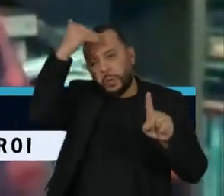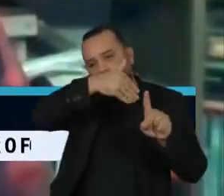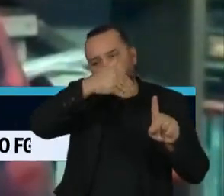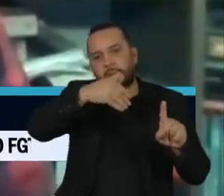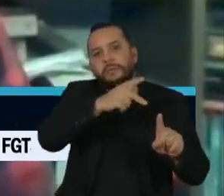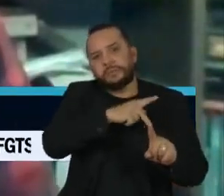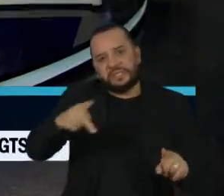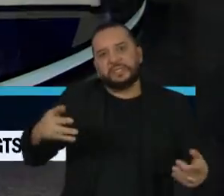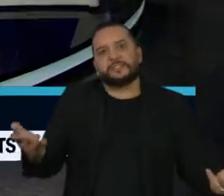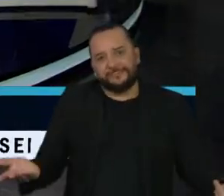necessidades as suas famílias